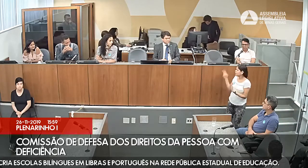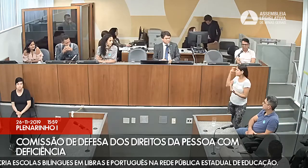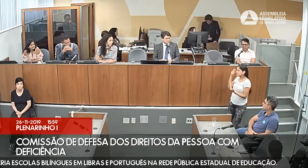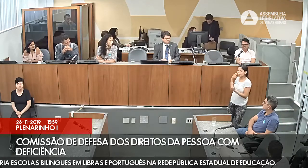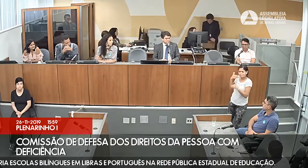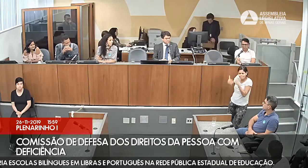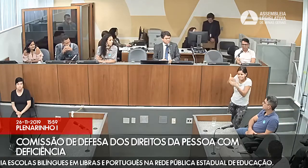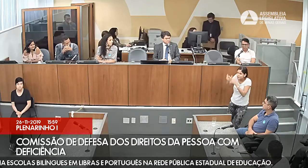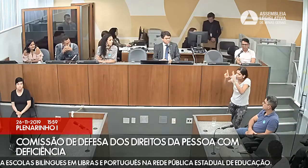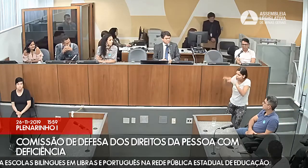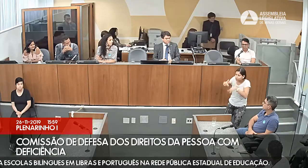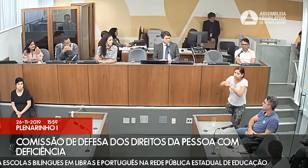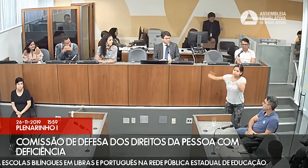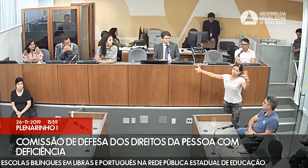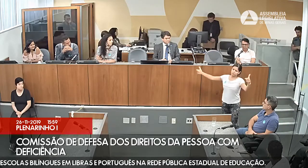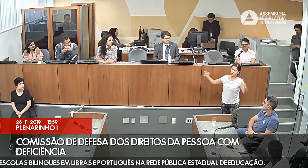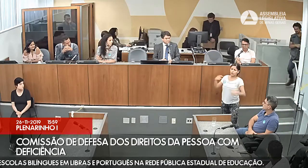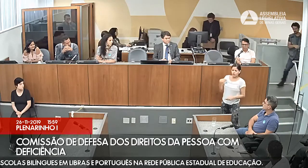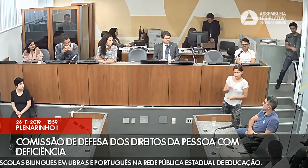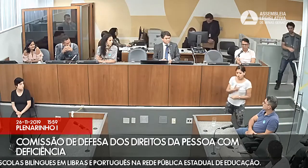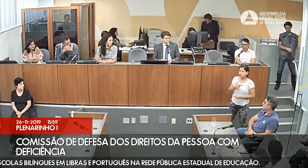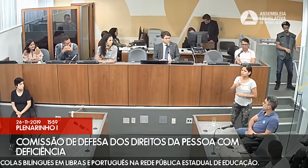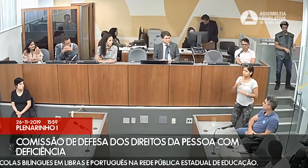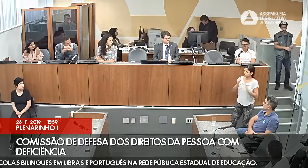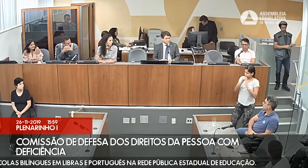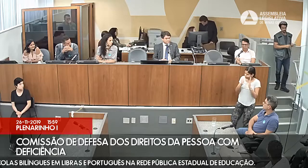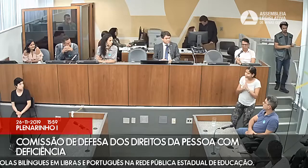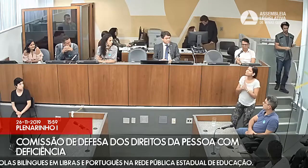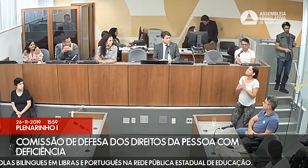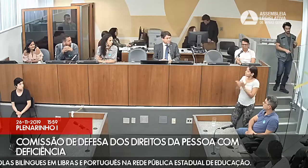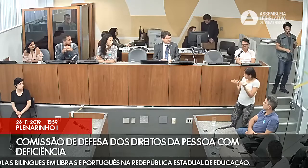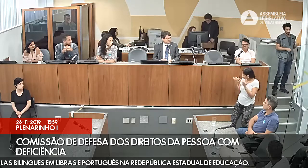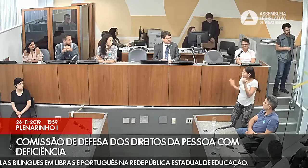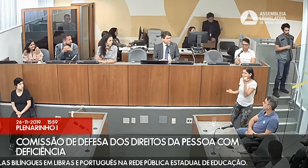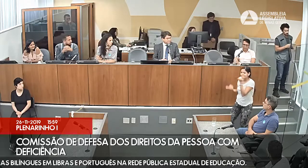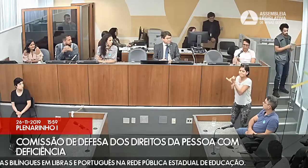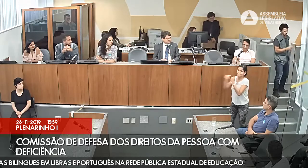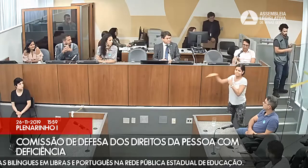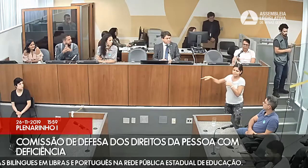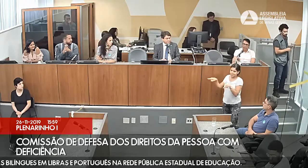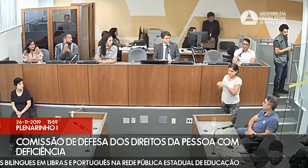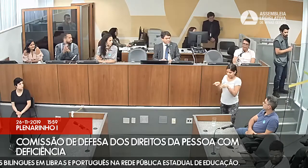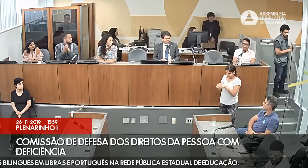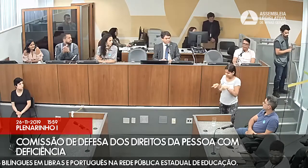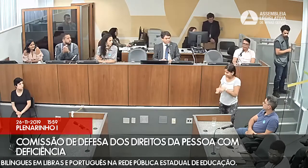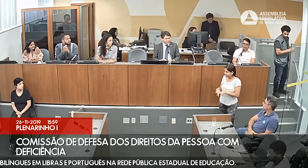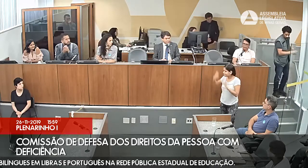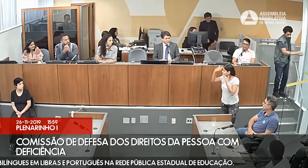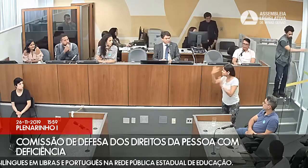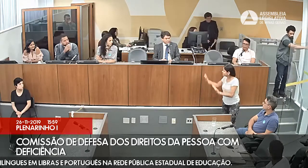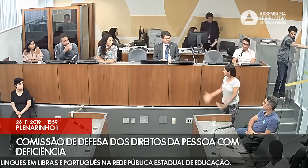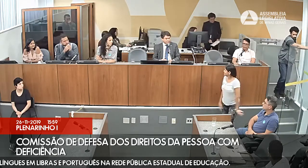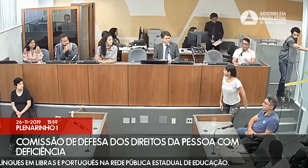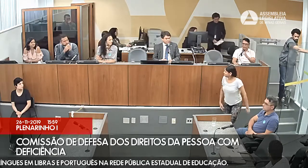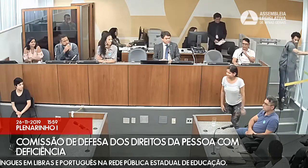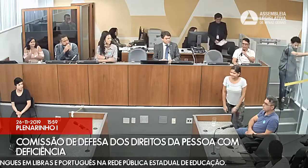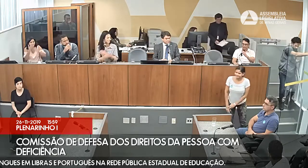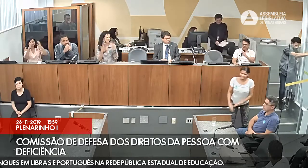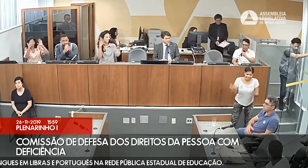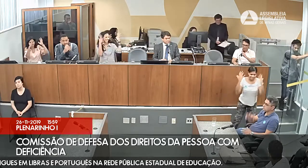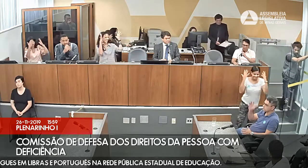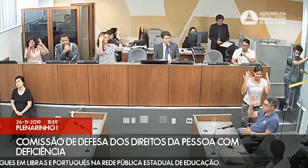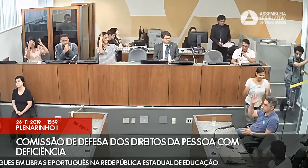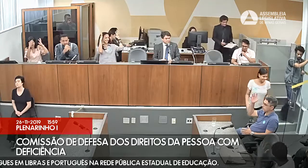nós torcemos para que esse projeto seja aprovado e que o Estado de Minas Gerais tenha as escolas